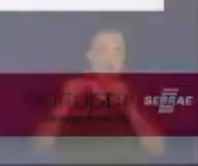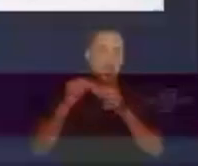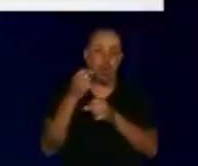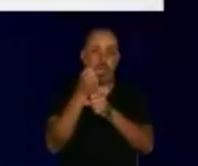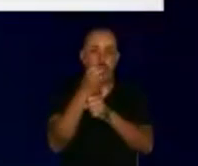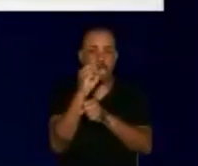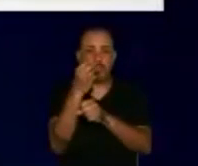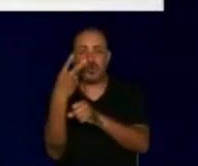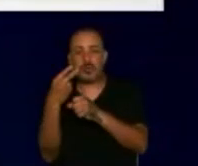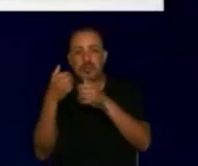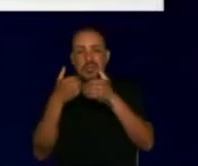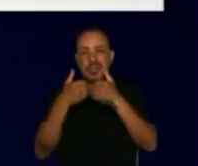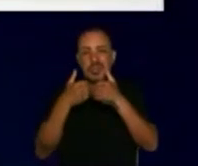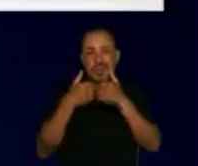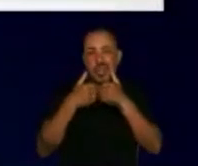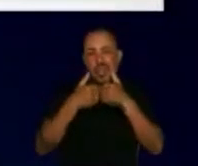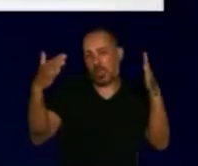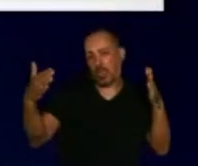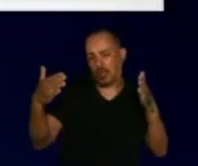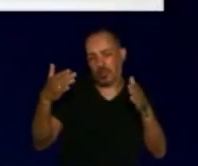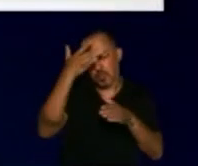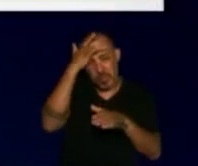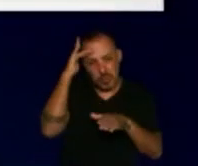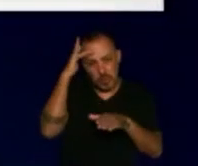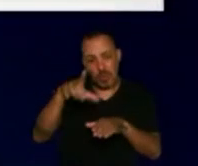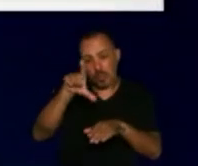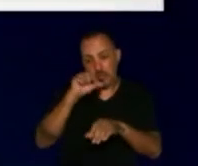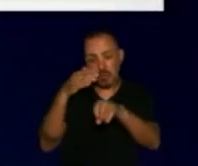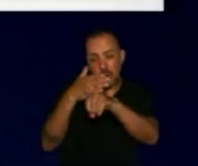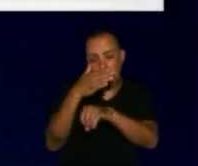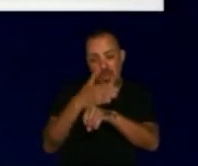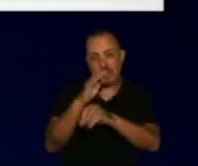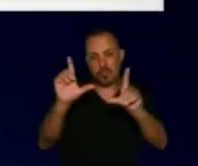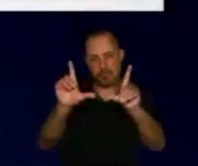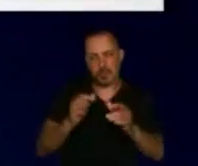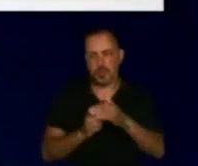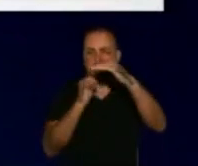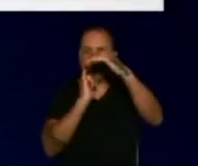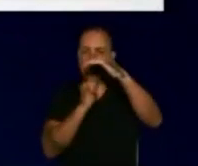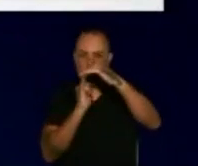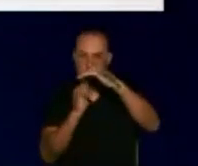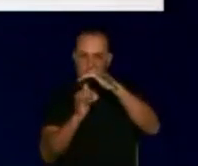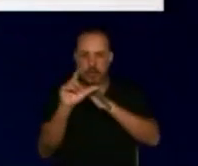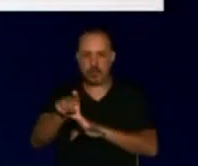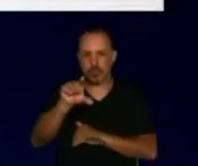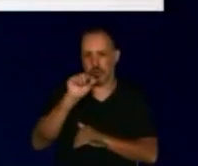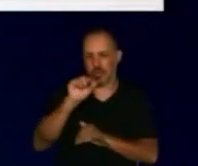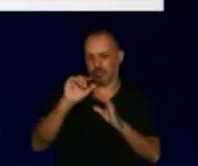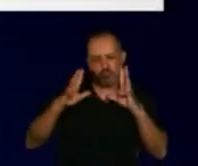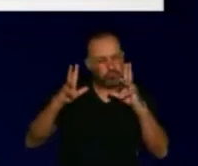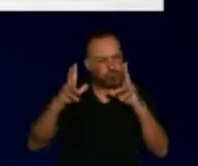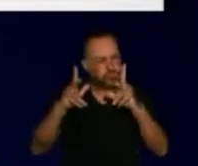para a startup que for selecionada a participar do programa. Então, a startup que for selecionada, toda a despesa dela com logística e